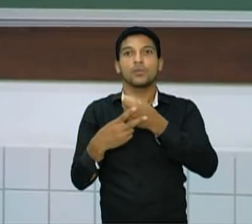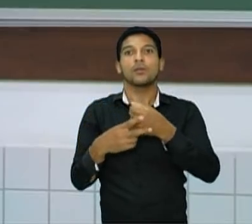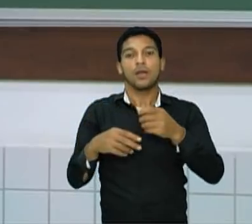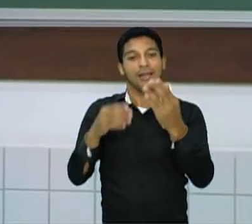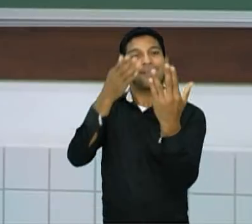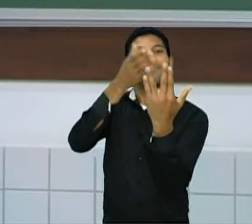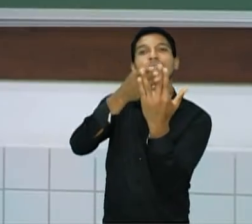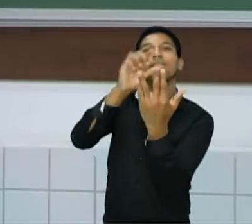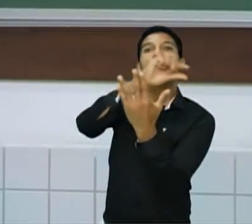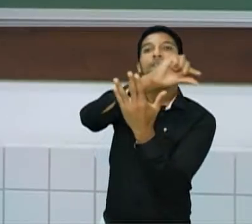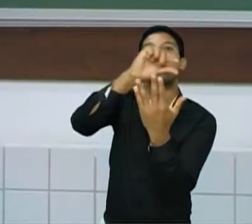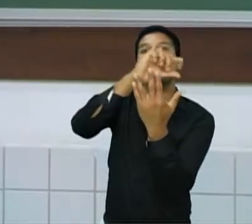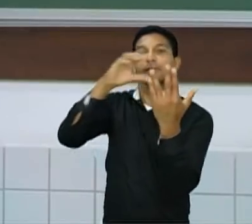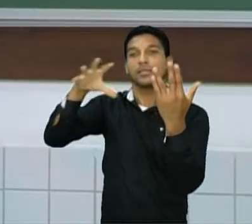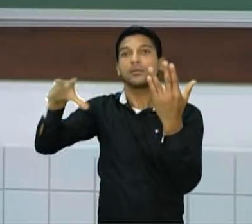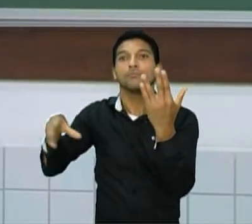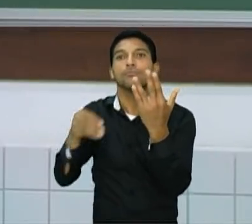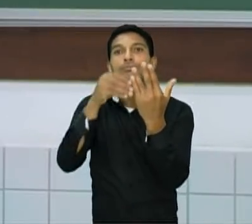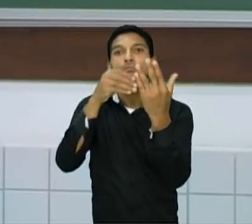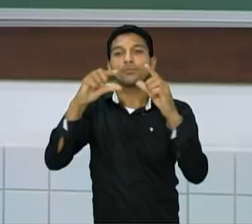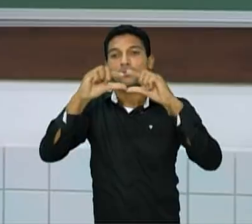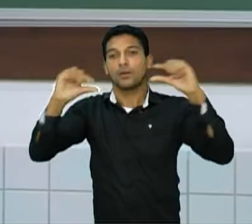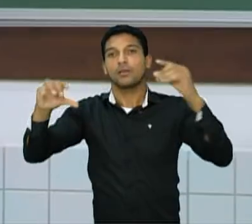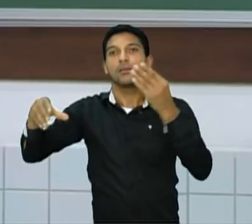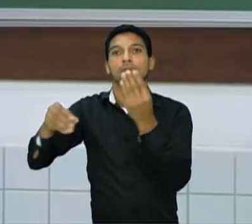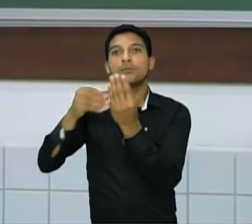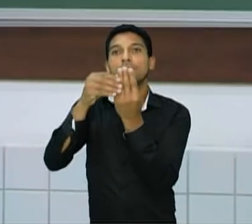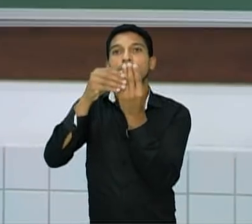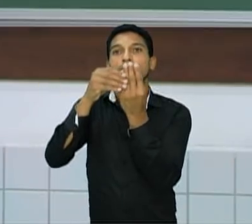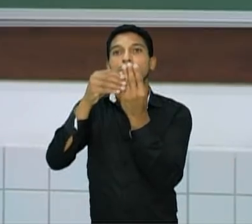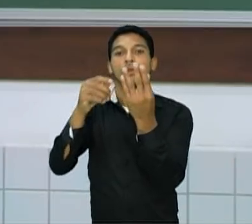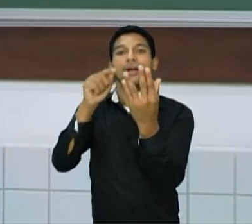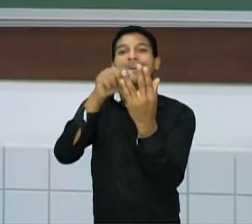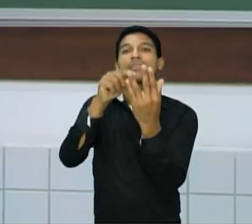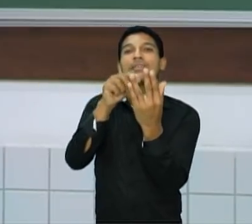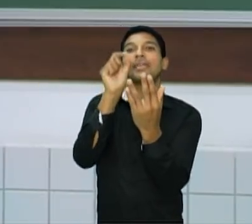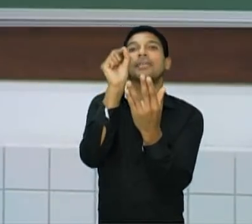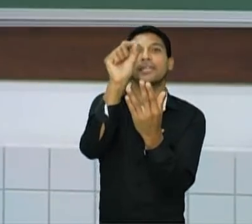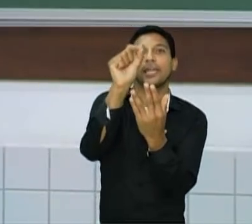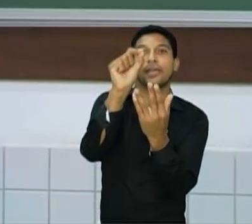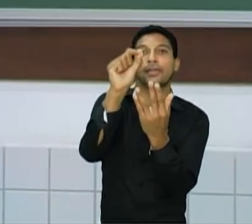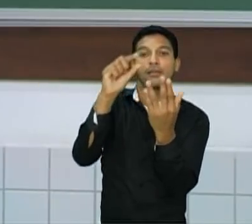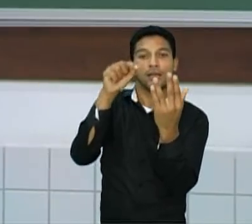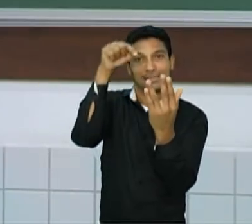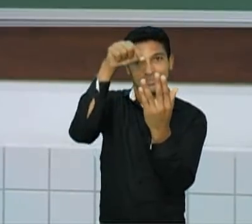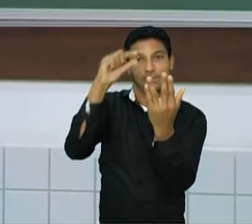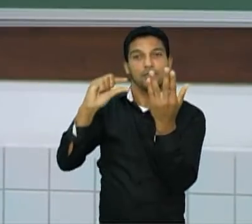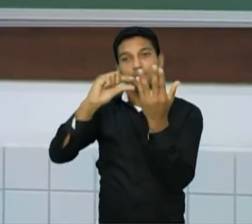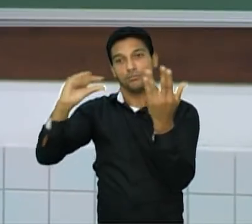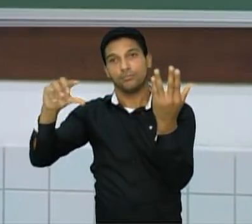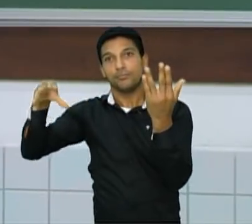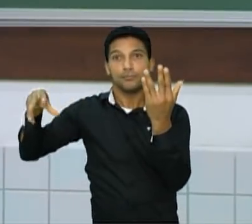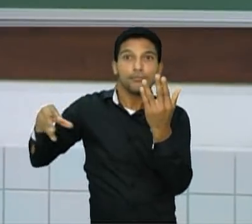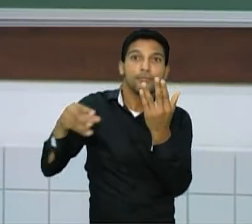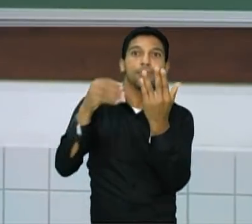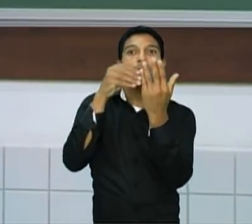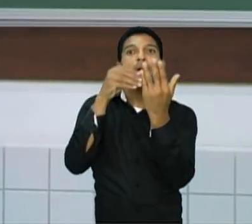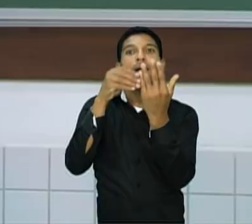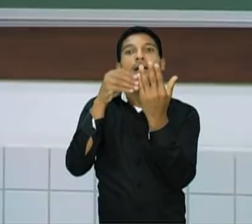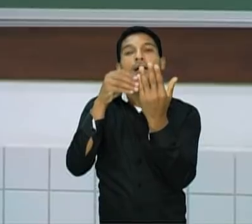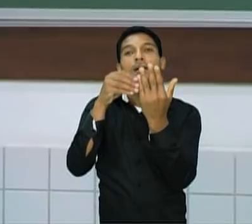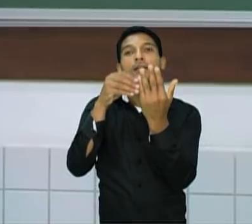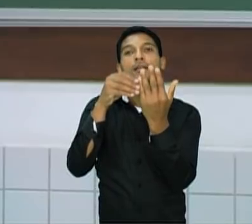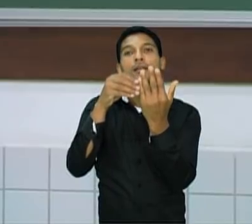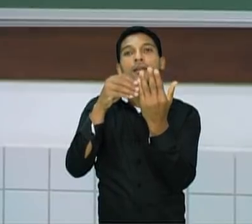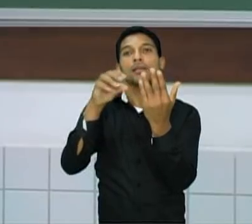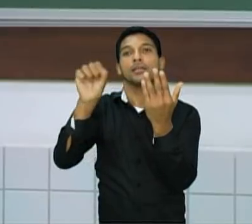subordinada? É tudo que vier depois do que se busquem dados confiáveis. Quem é necessário?